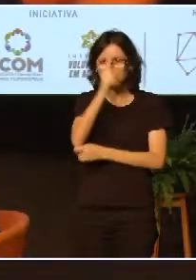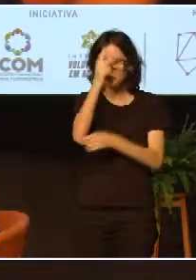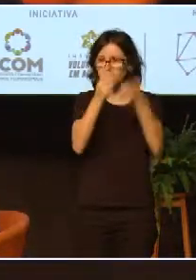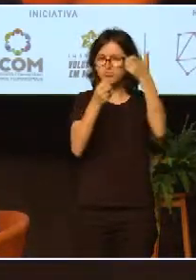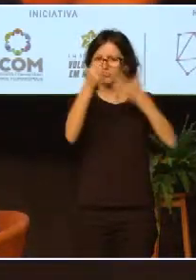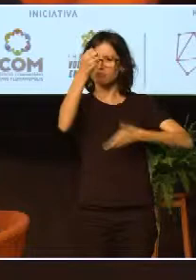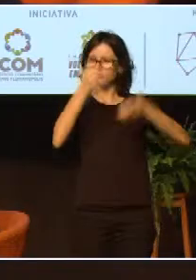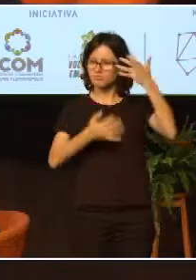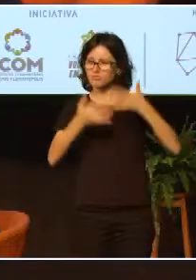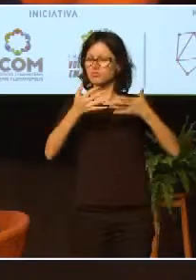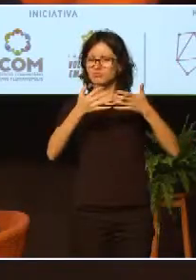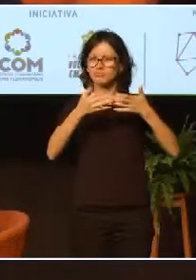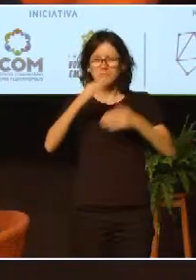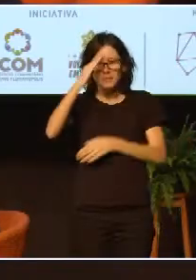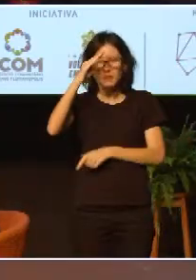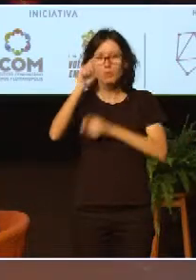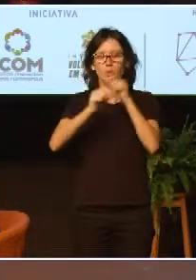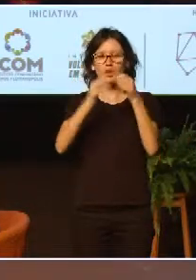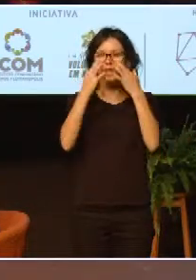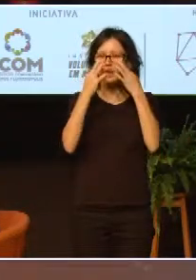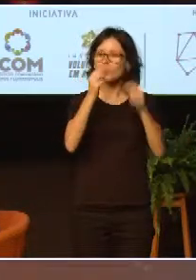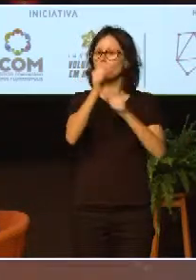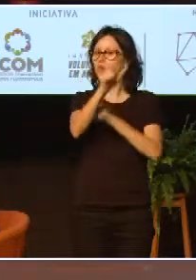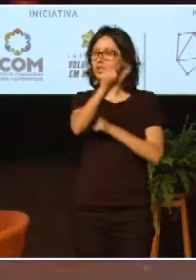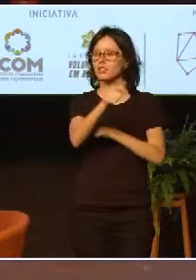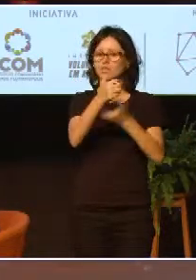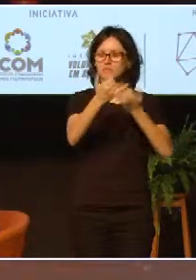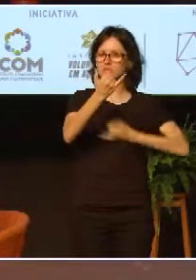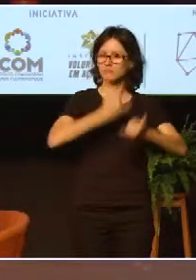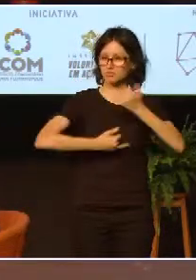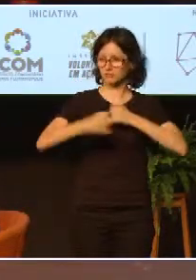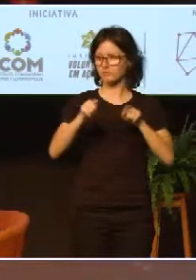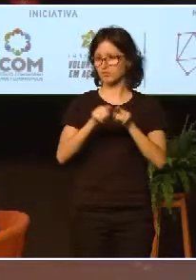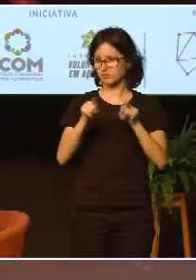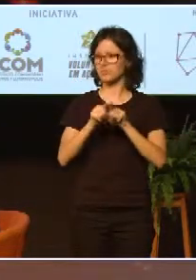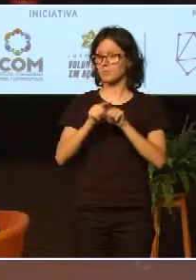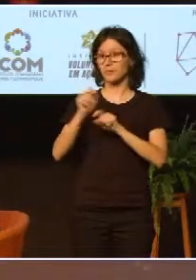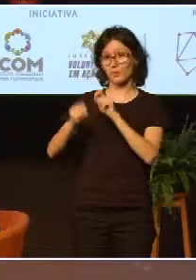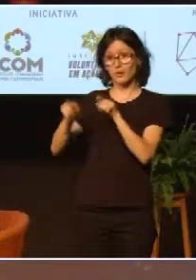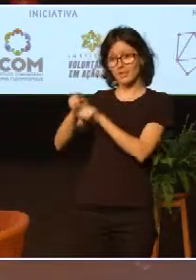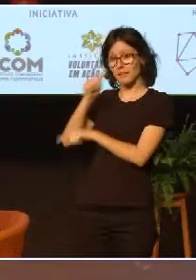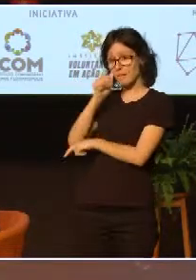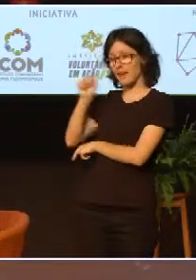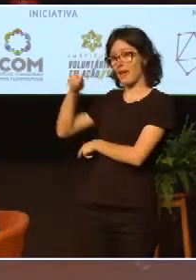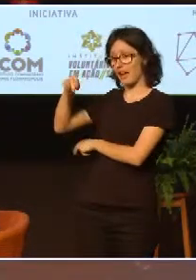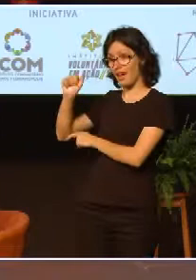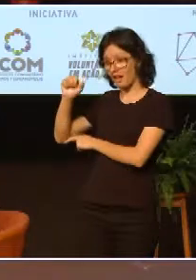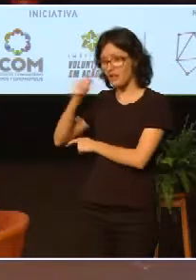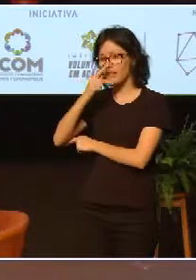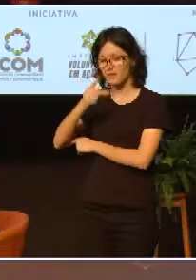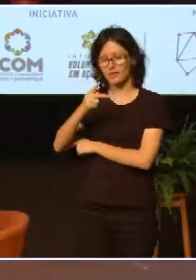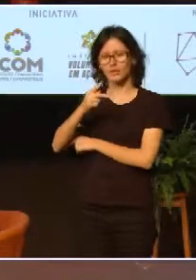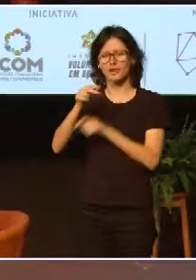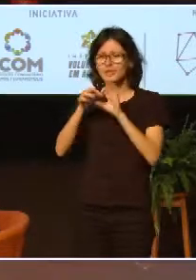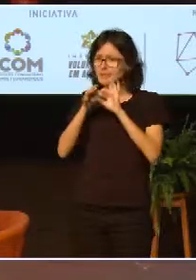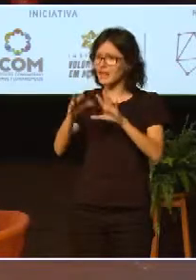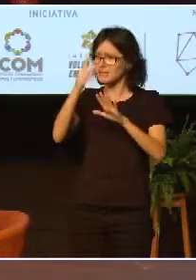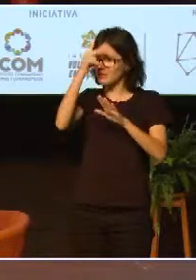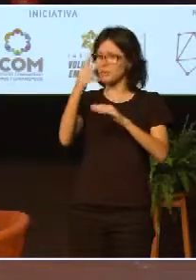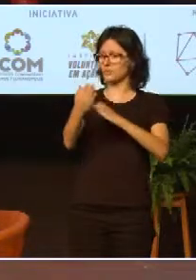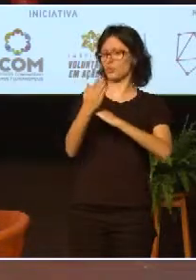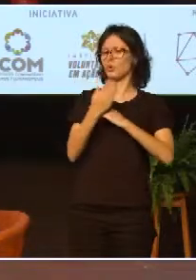mas principalmente ouvir as pessoas. E tem uma questão disso que a Ana traz, que é assim, se deixa ser ajudado,